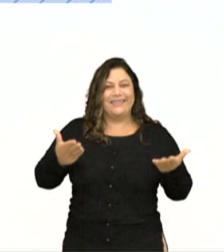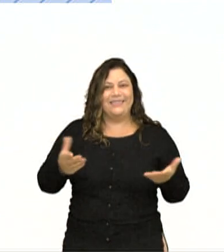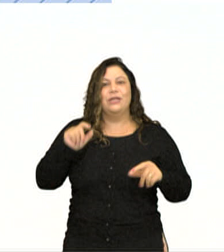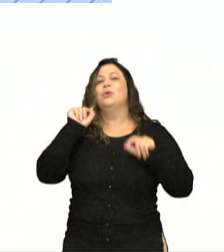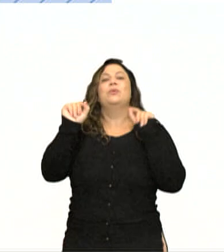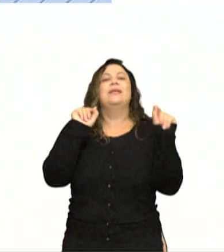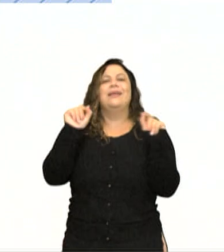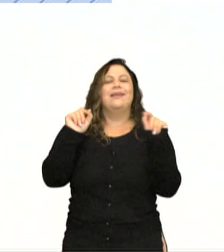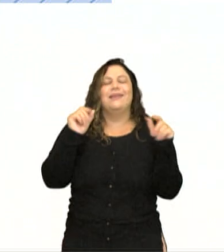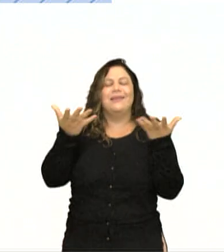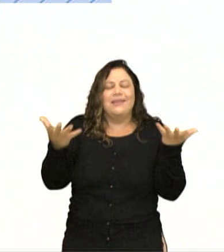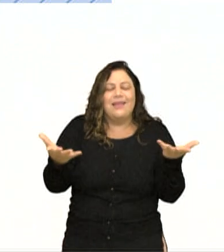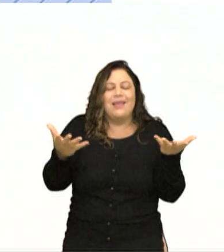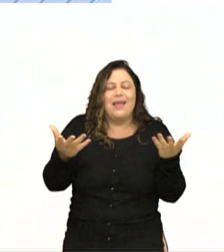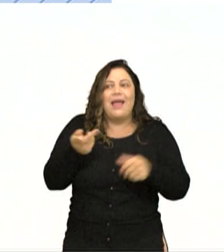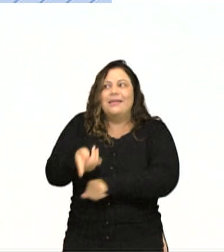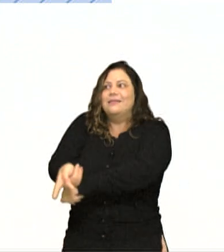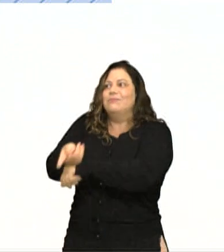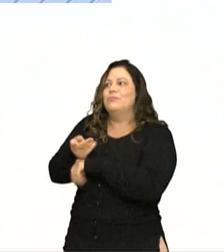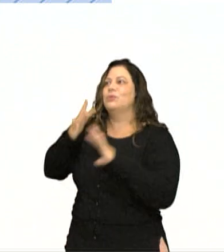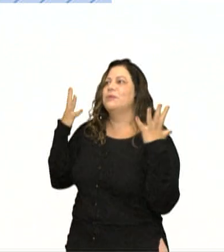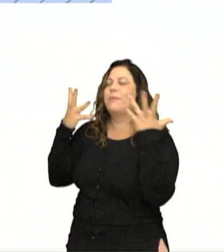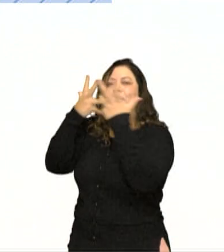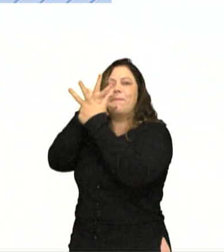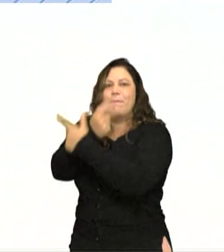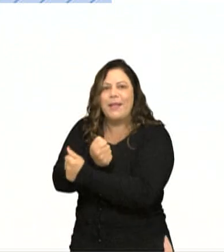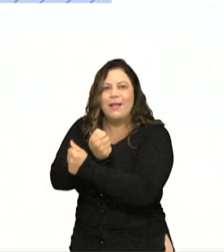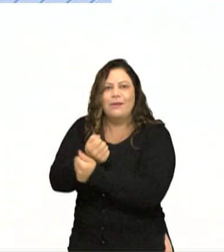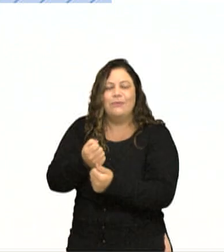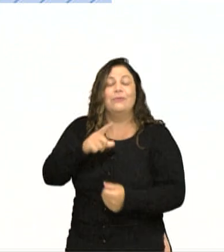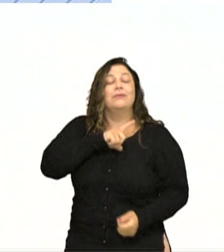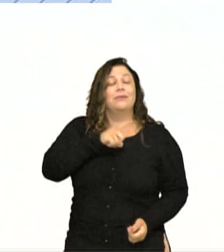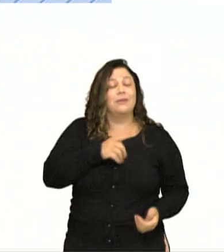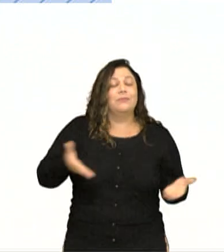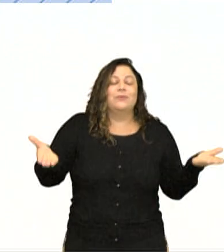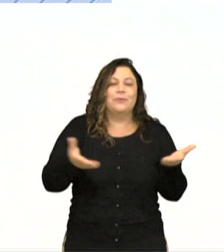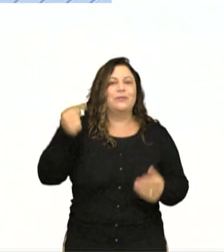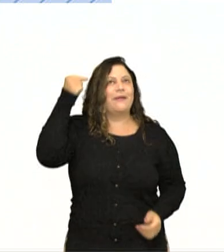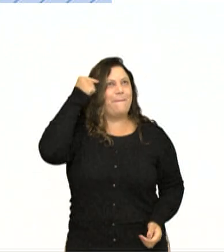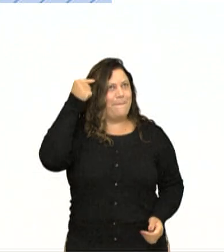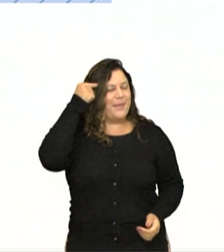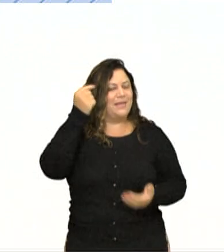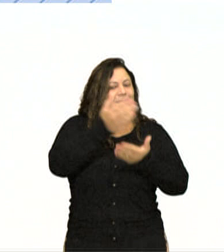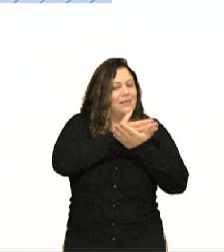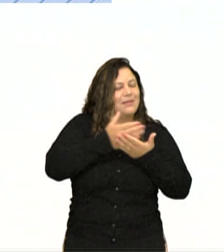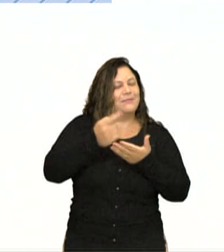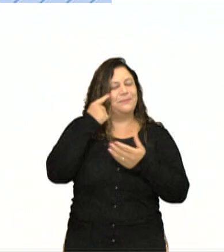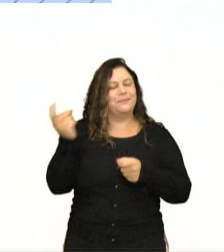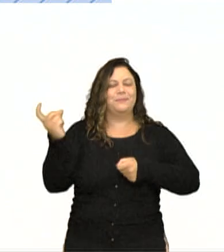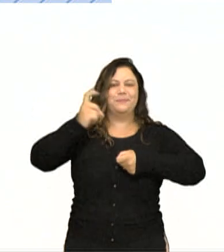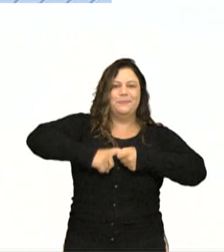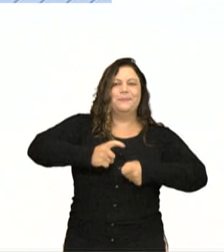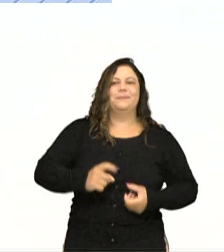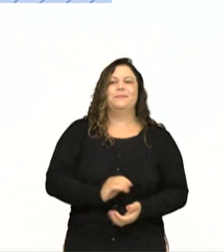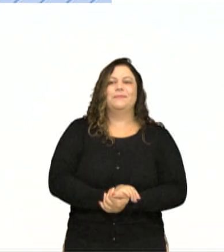é isso? O que é essa busca pelo esse belo que nós temos hoje? Então pensa um pouquinho e daqui a pouco a gente volta.